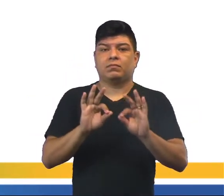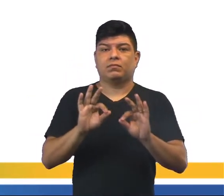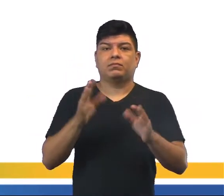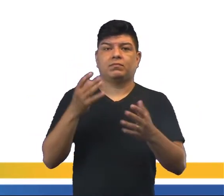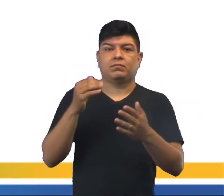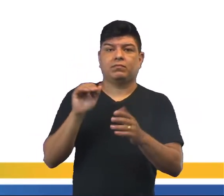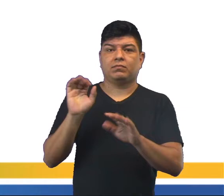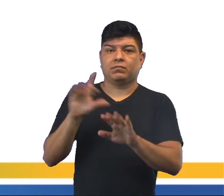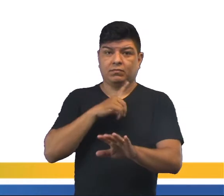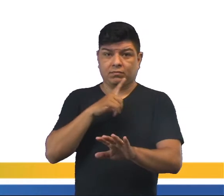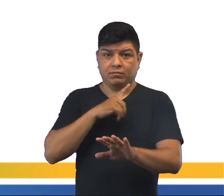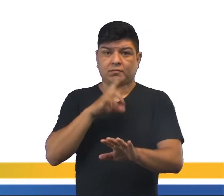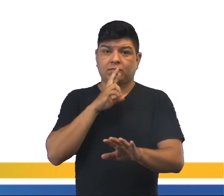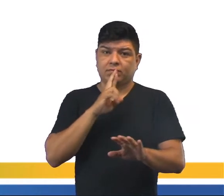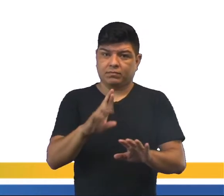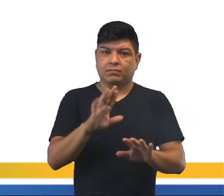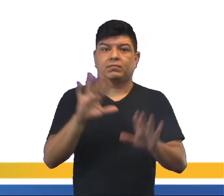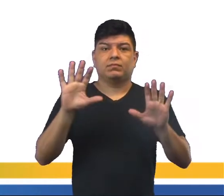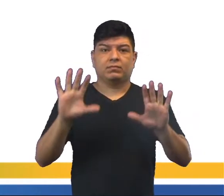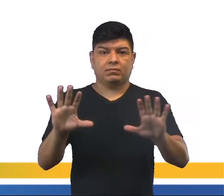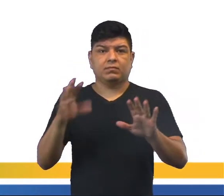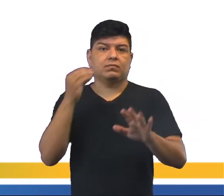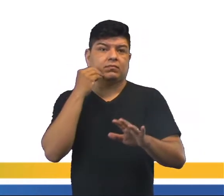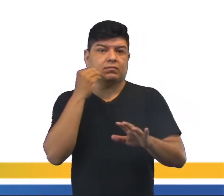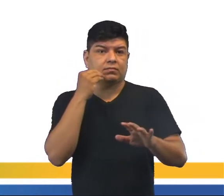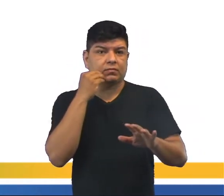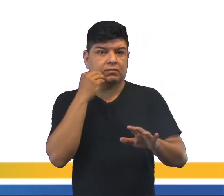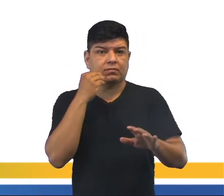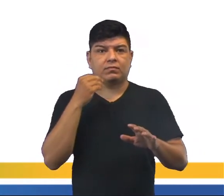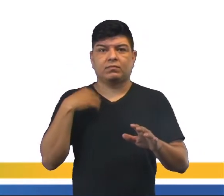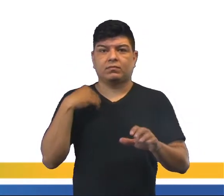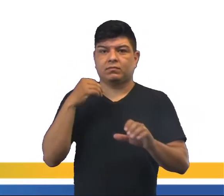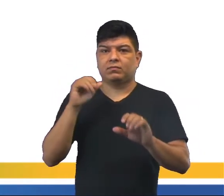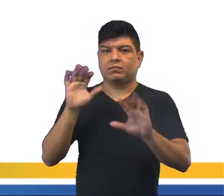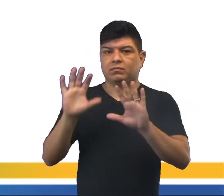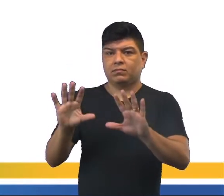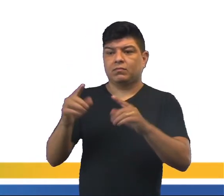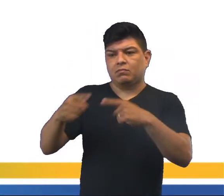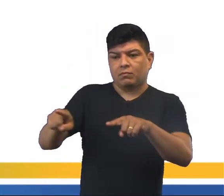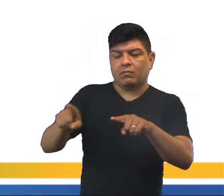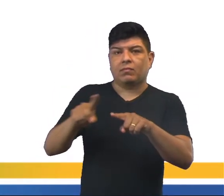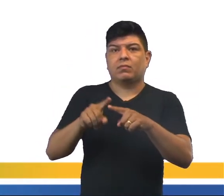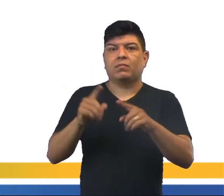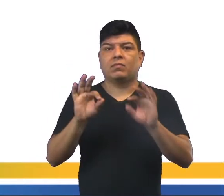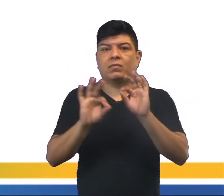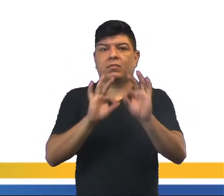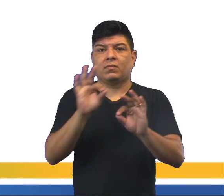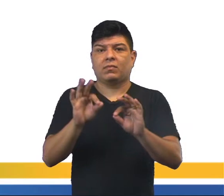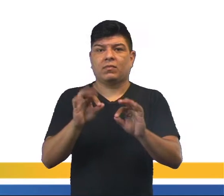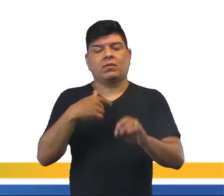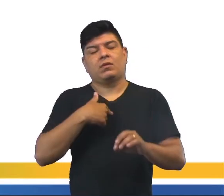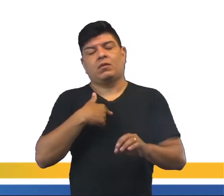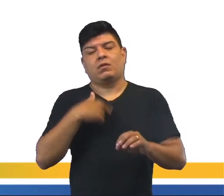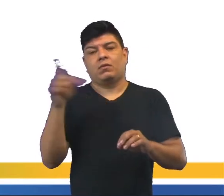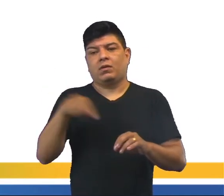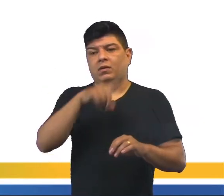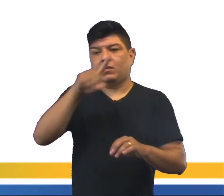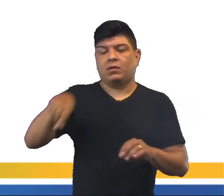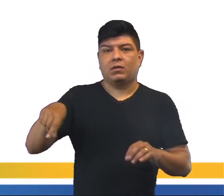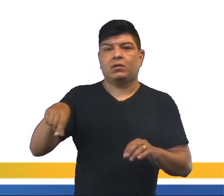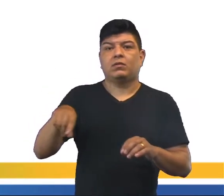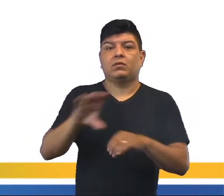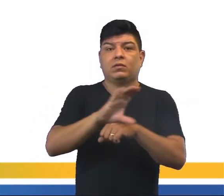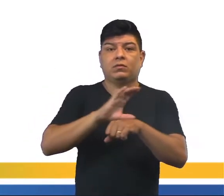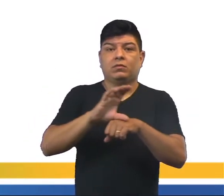exceção. Em resposta a essa suposta tentativa de golpe, o Vargas dissolve o legislativo e anula a Constituição